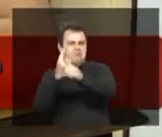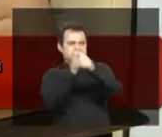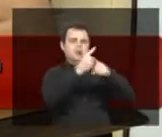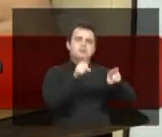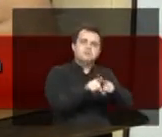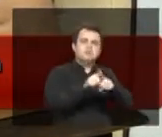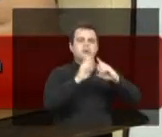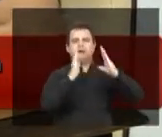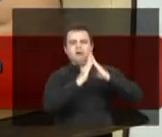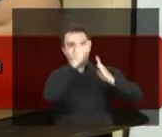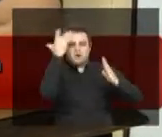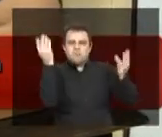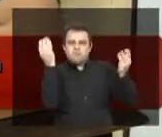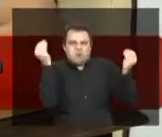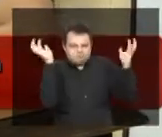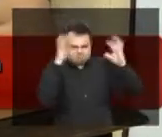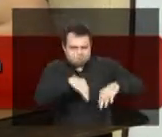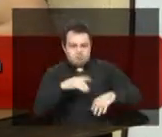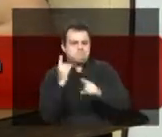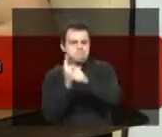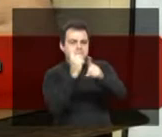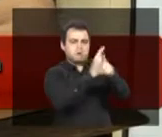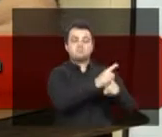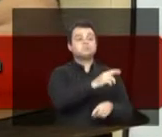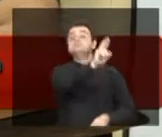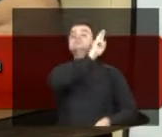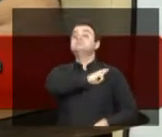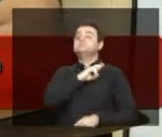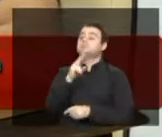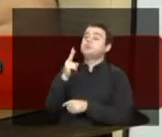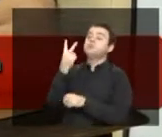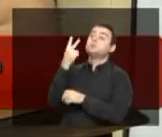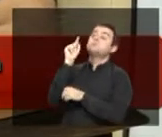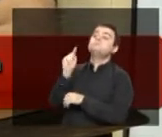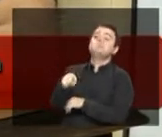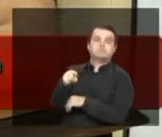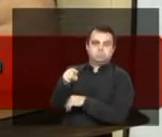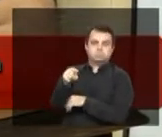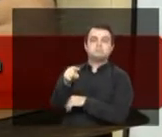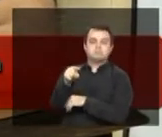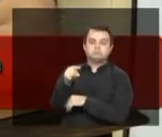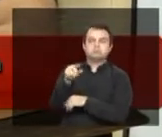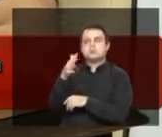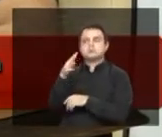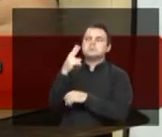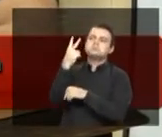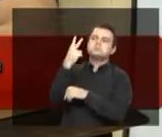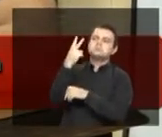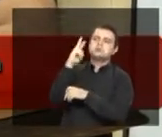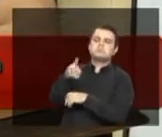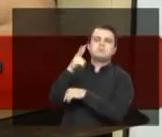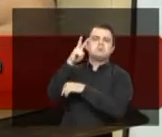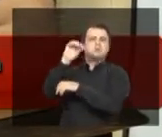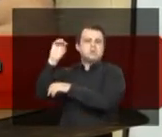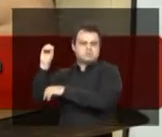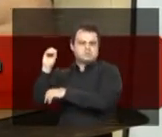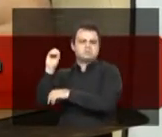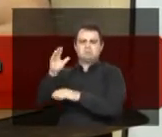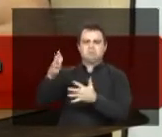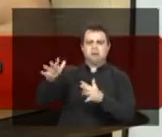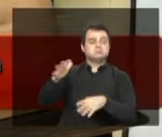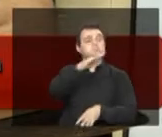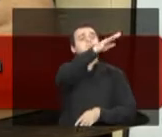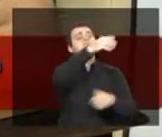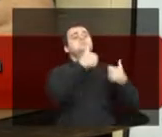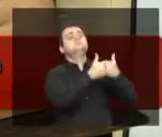né, com aglomeração. Mais de 2.000. Quase, acho que, se eu não me engano, 2.500 por aí. Eu falei, e